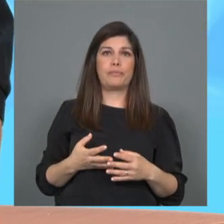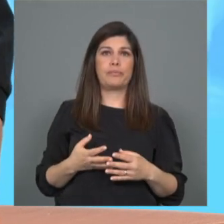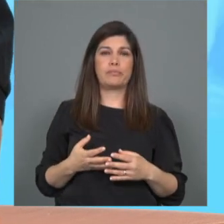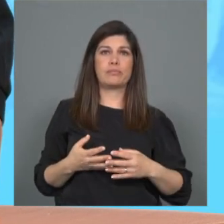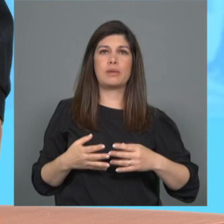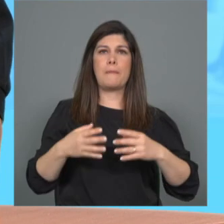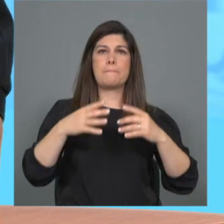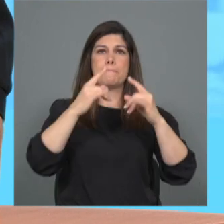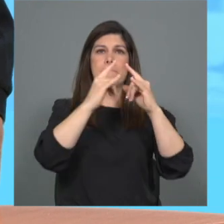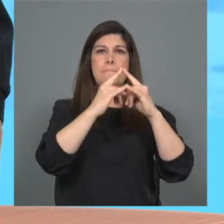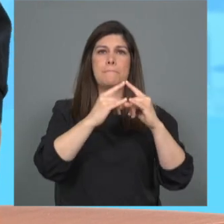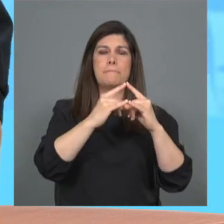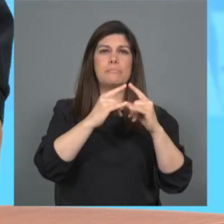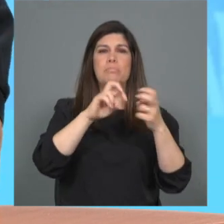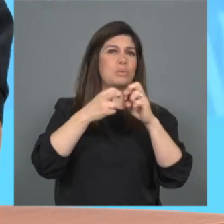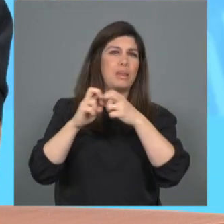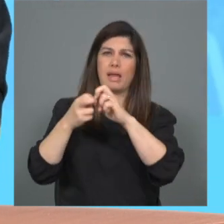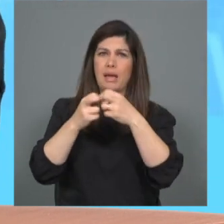barracas ou broncas todas com os bancos.